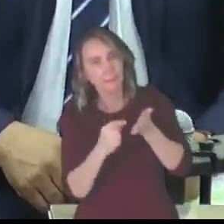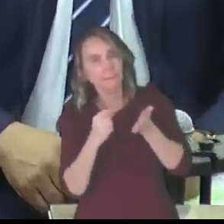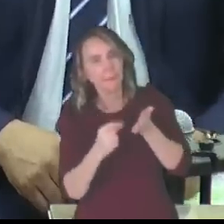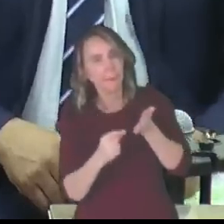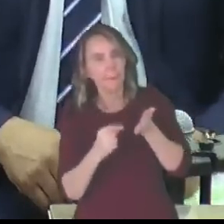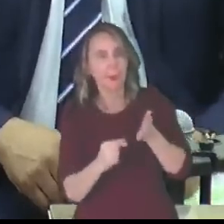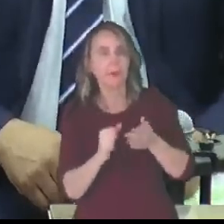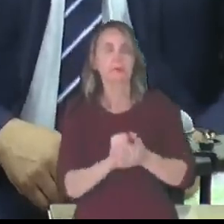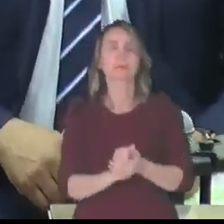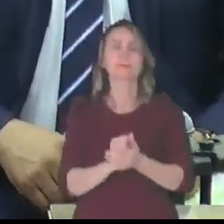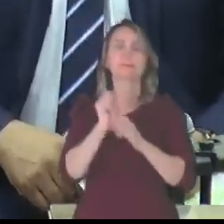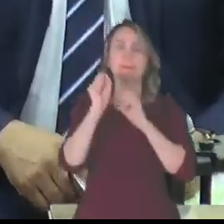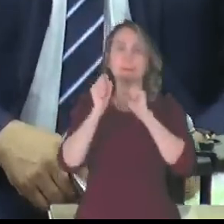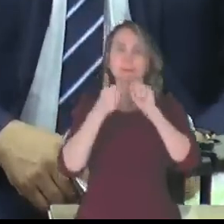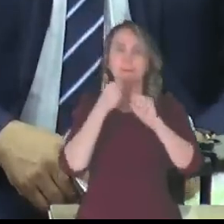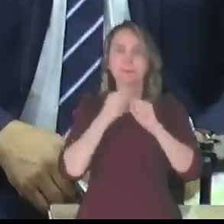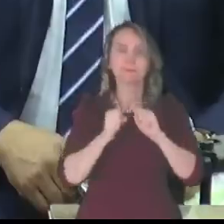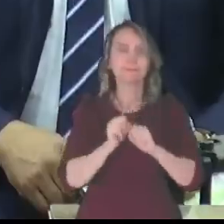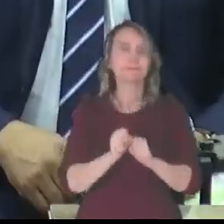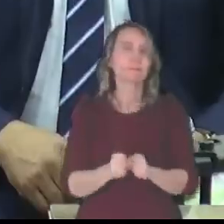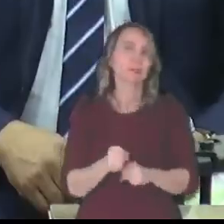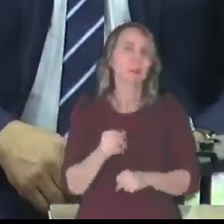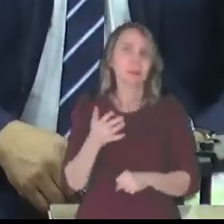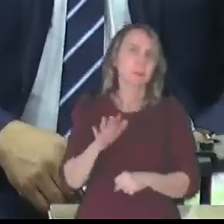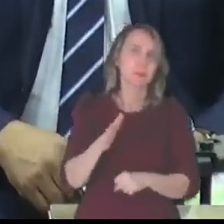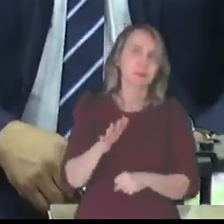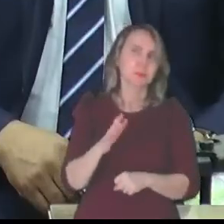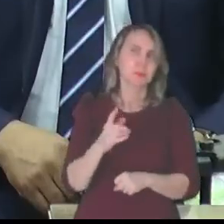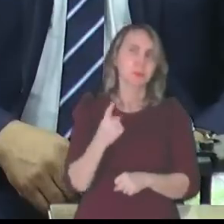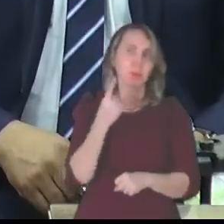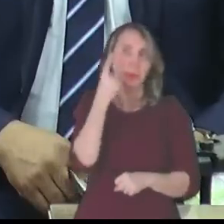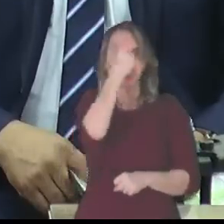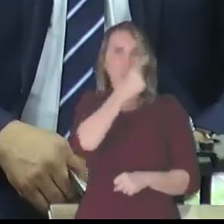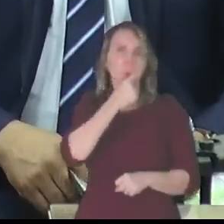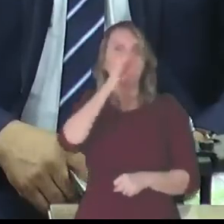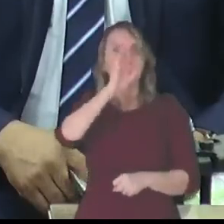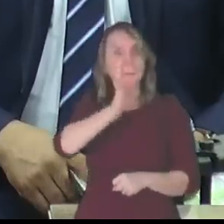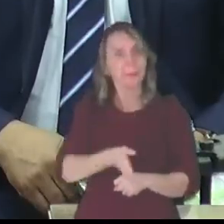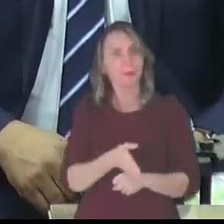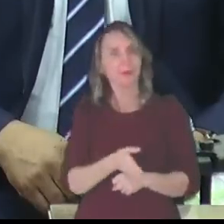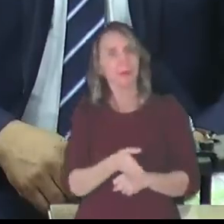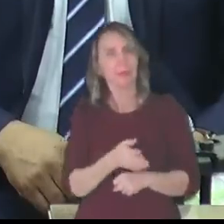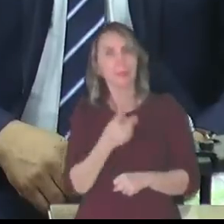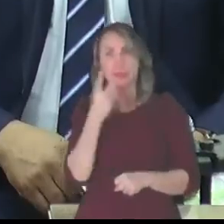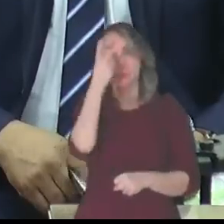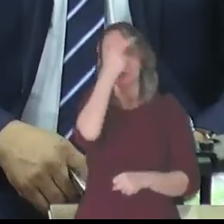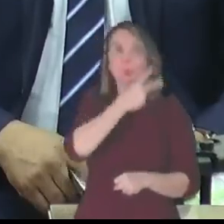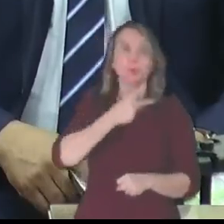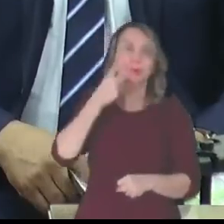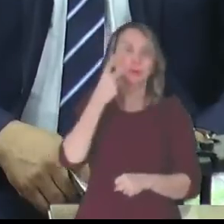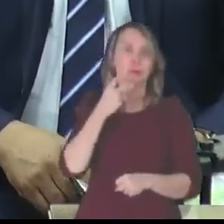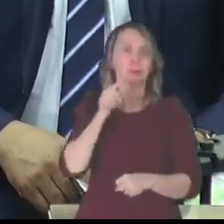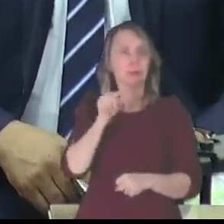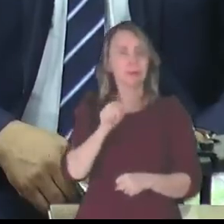um Salmo desse da no mínimo uma hora e meia duas de oração se for meditar em cada pedacinho e